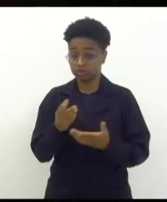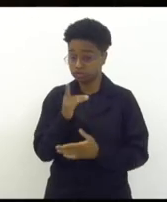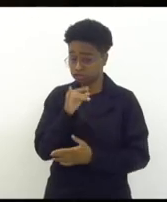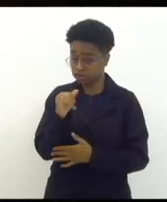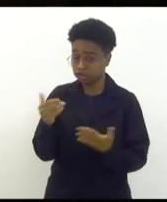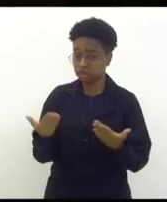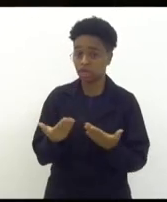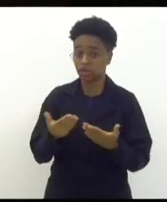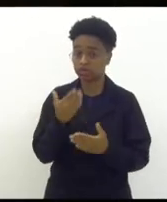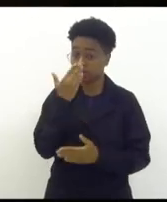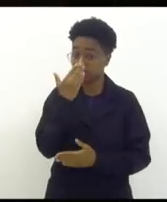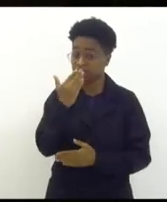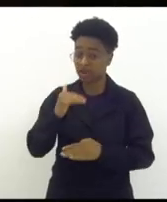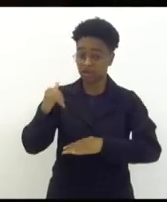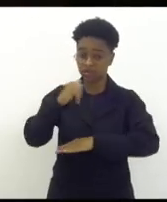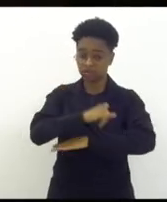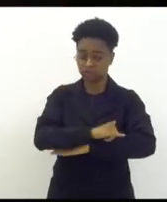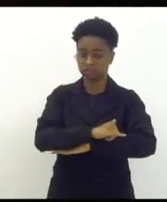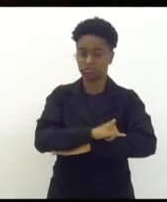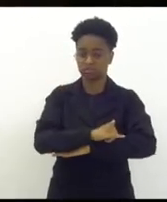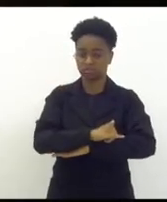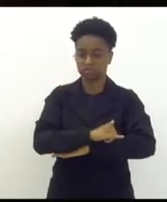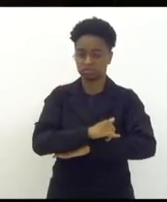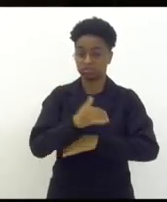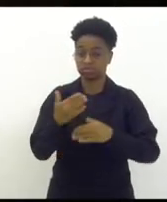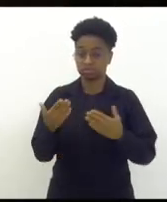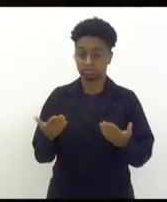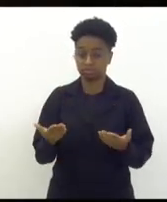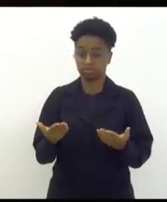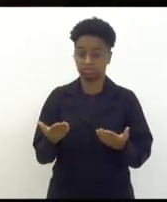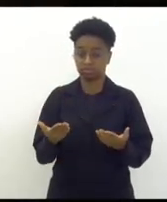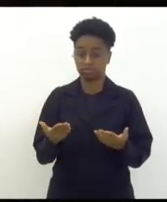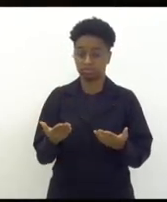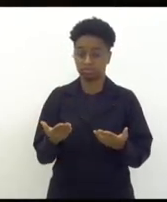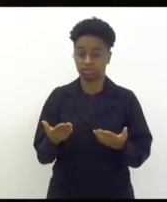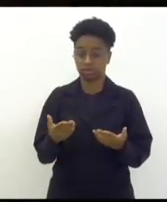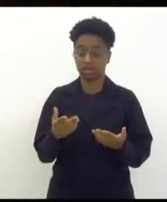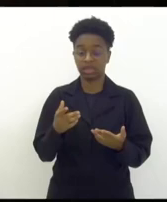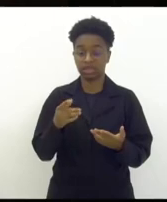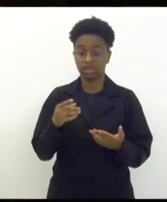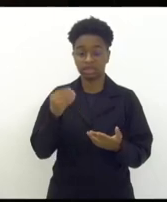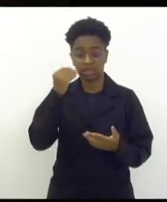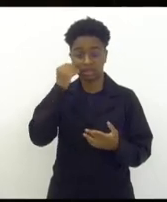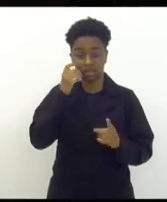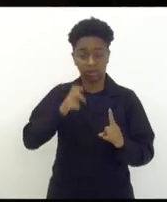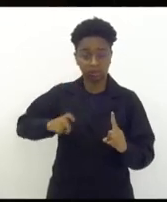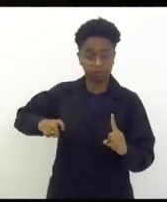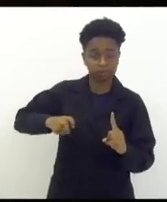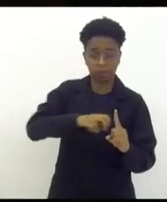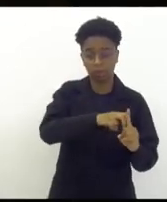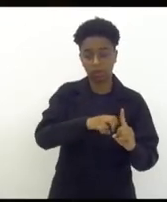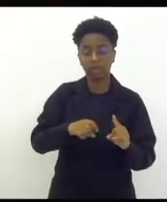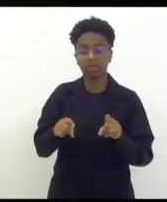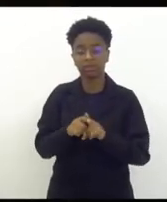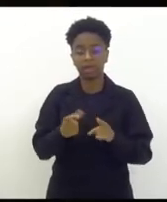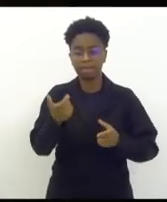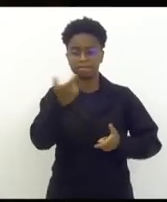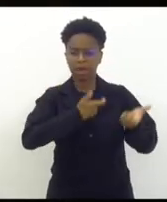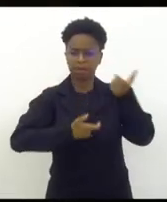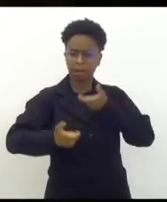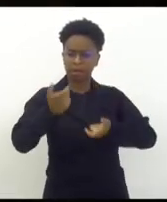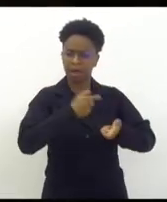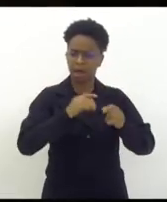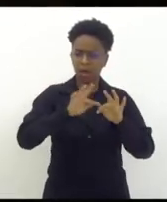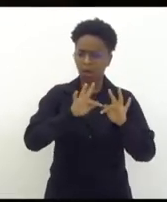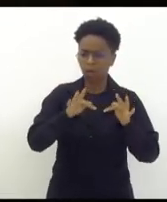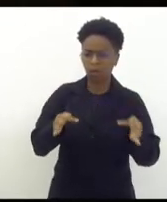em frente ao aeroporto do Santos Dumont eu fui tendo sofri uma tentativa de atropelamento fui xingado humilhado